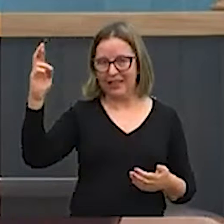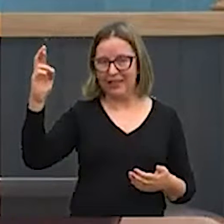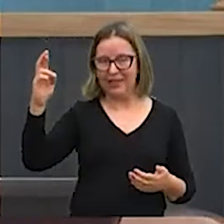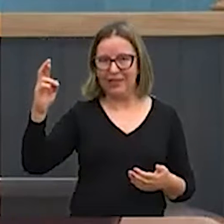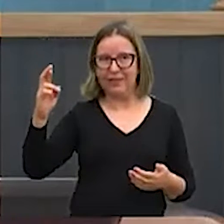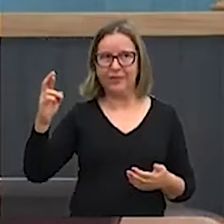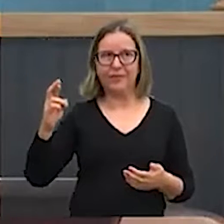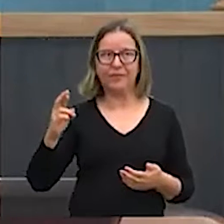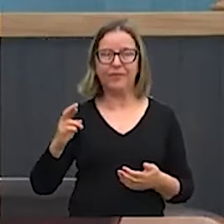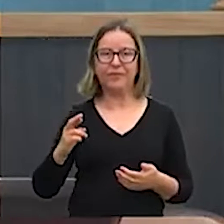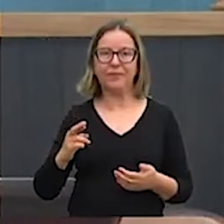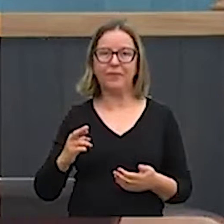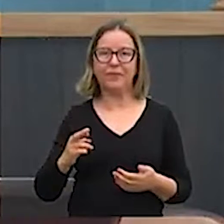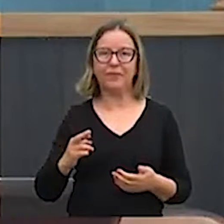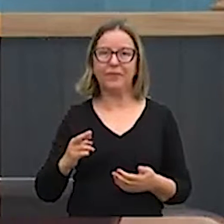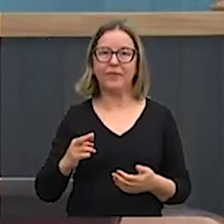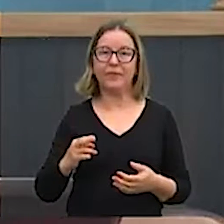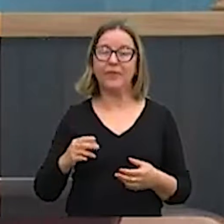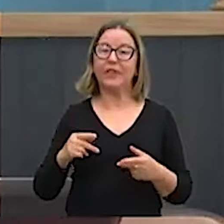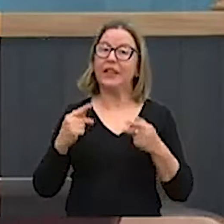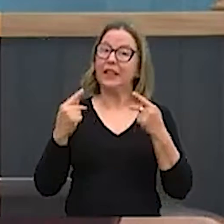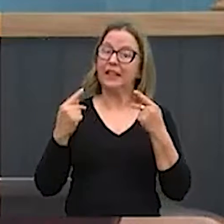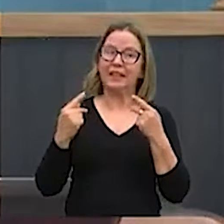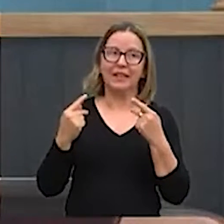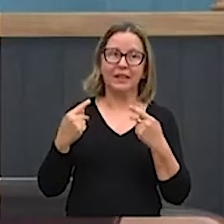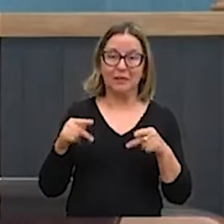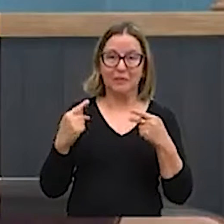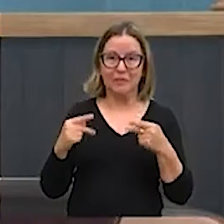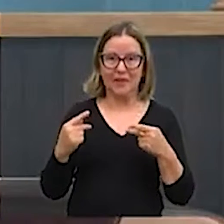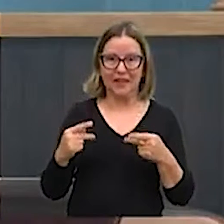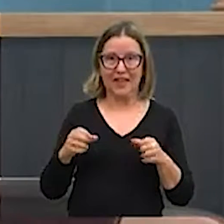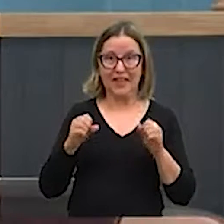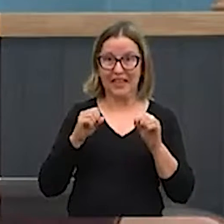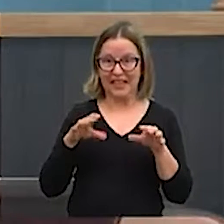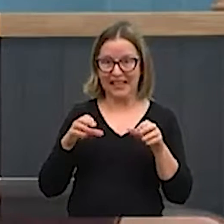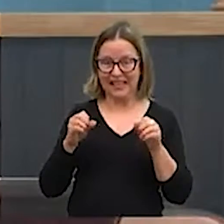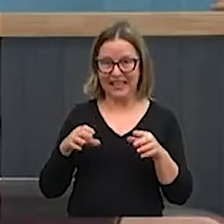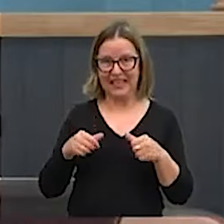abordar este livro, que é uma das